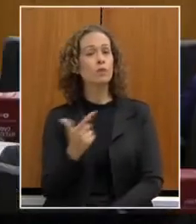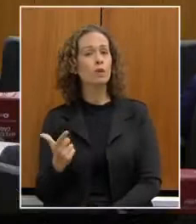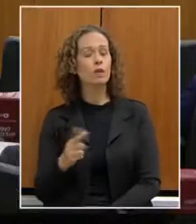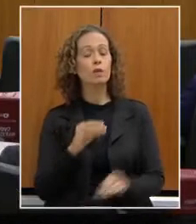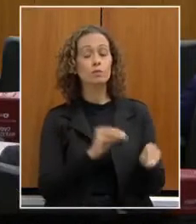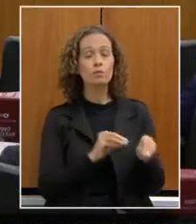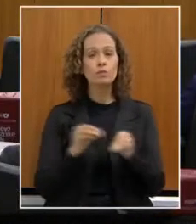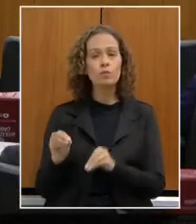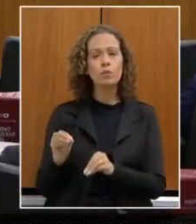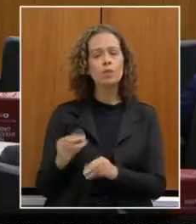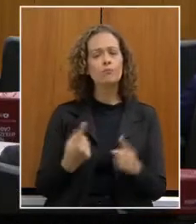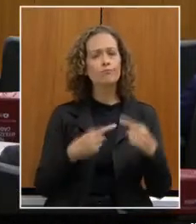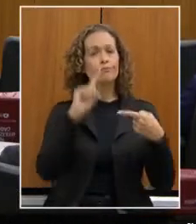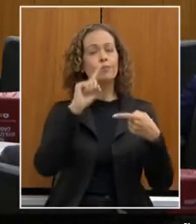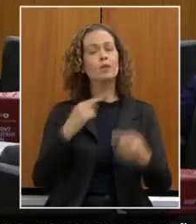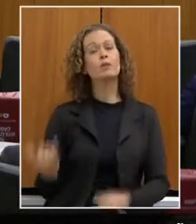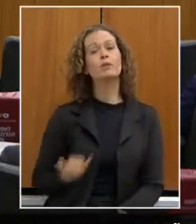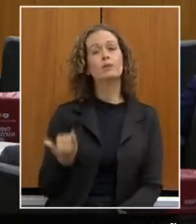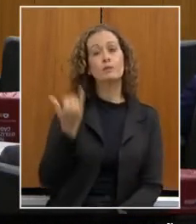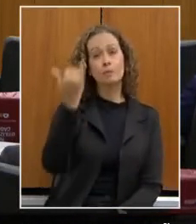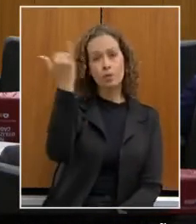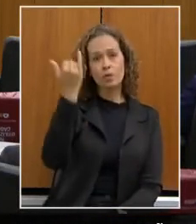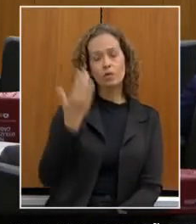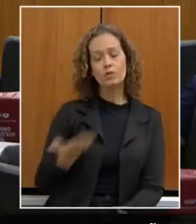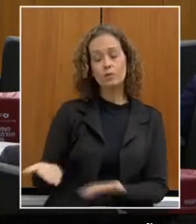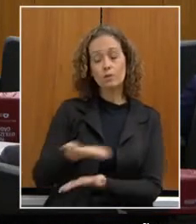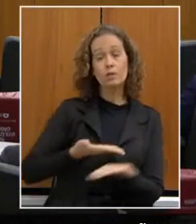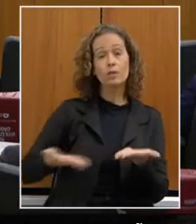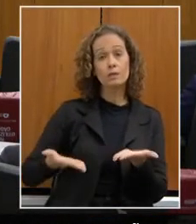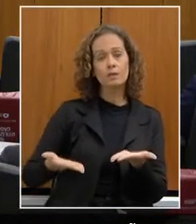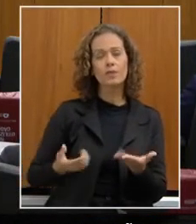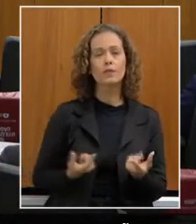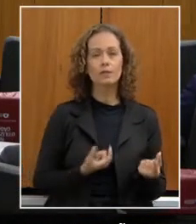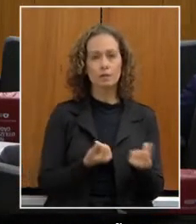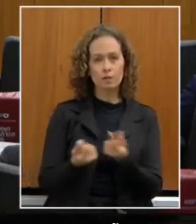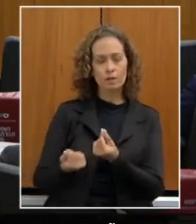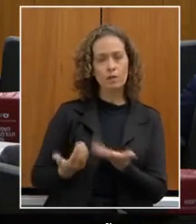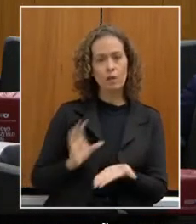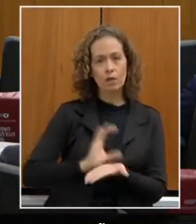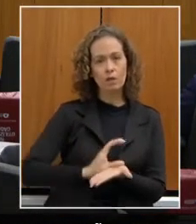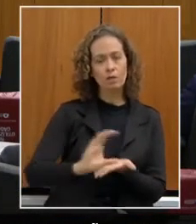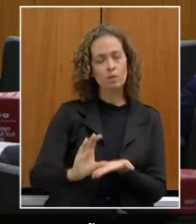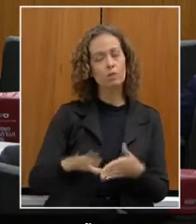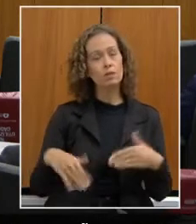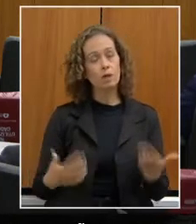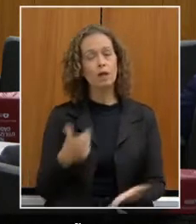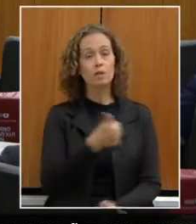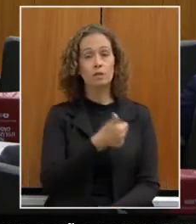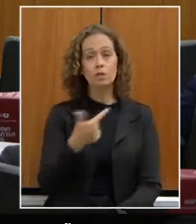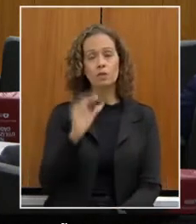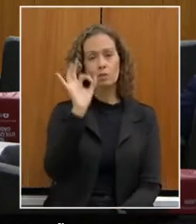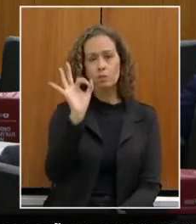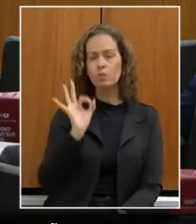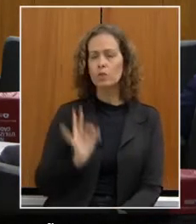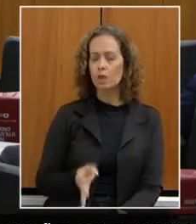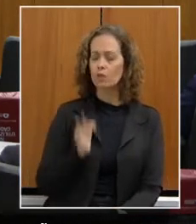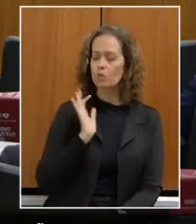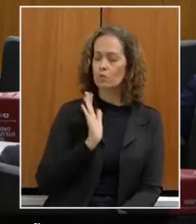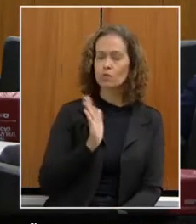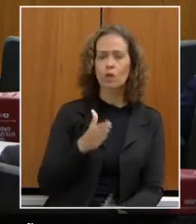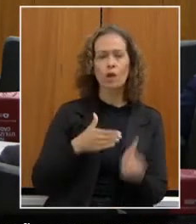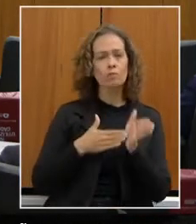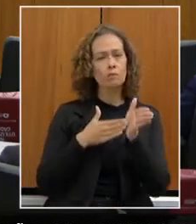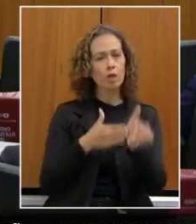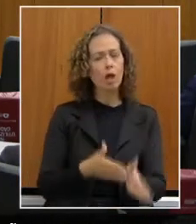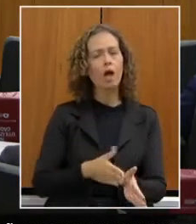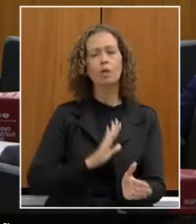muito importante da forma de se transferir recurso. Então, sim, os 12% desse ano estão acompanhados, serão todos